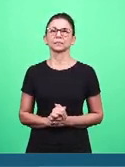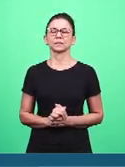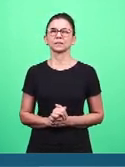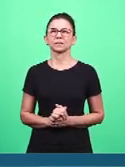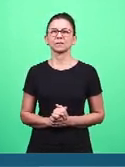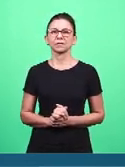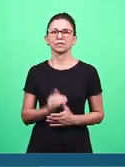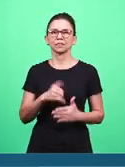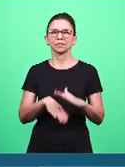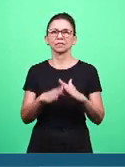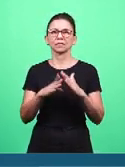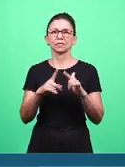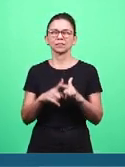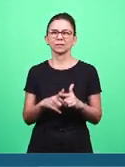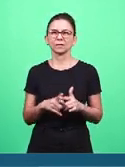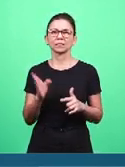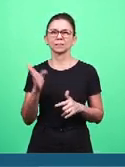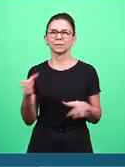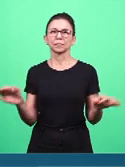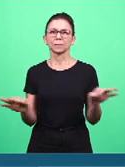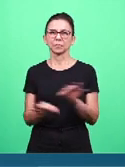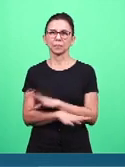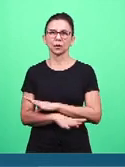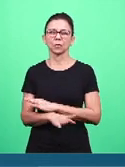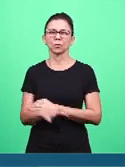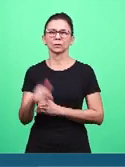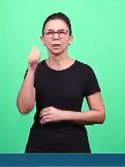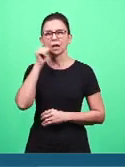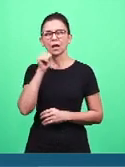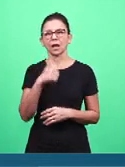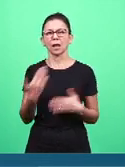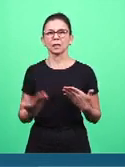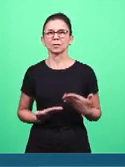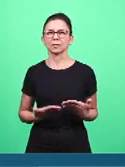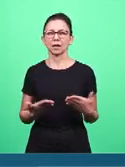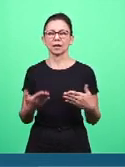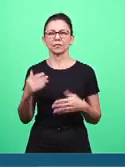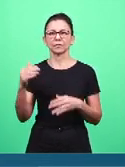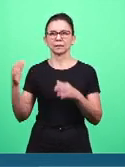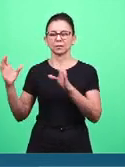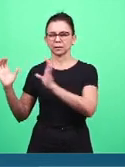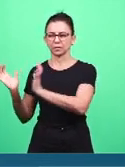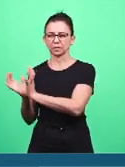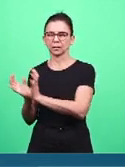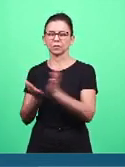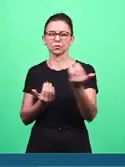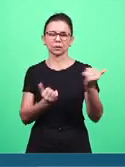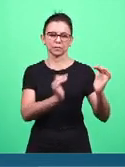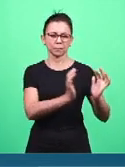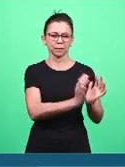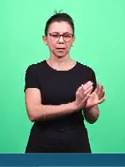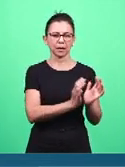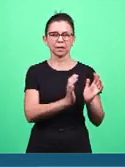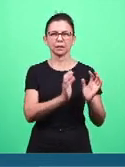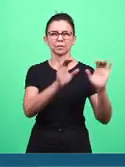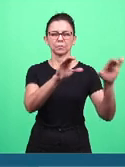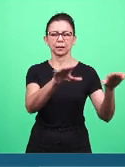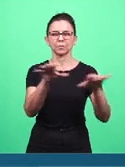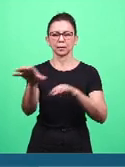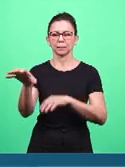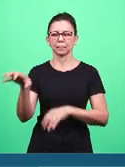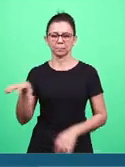pergunta. Vamos lá? Josias, só tem uma, talvez se dê tempo para fazer duas, mas só tem uma,